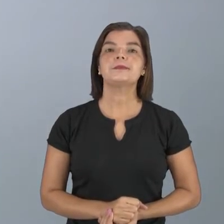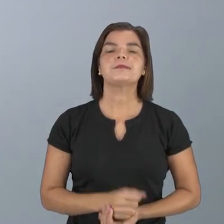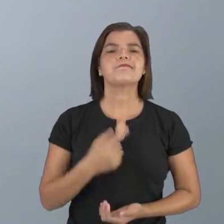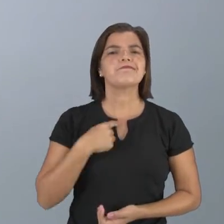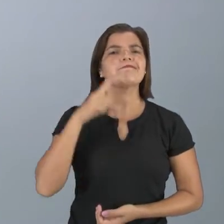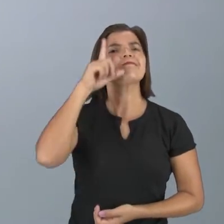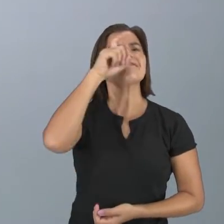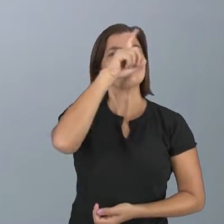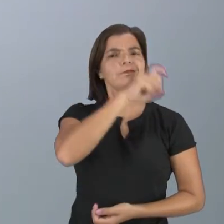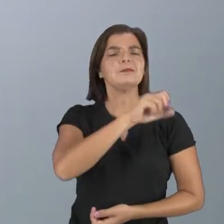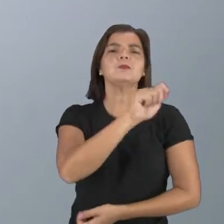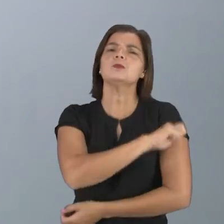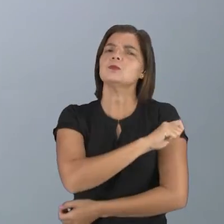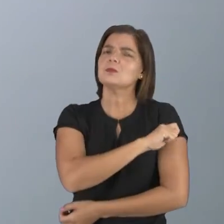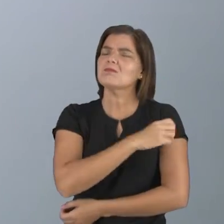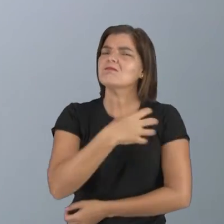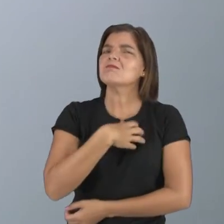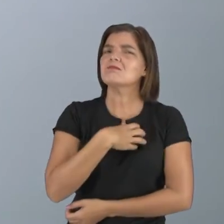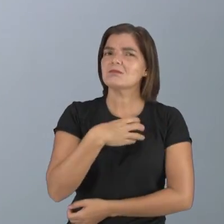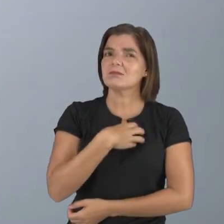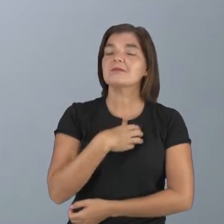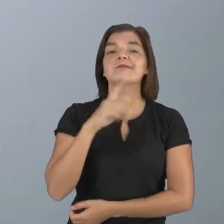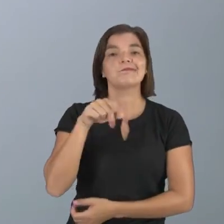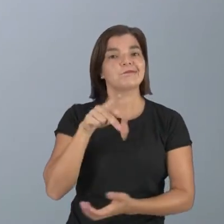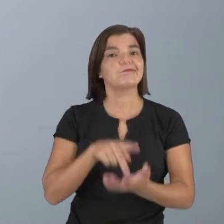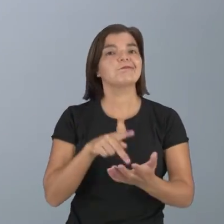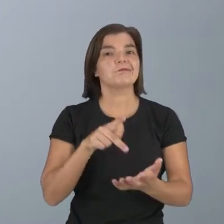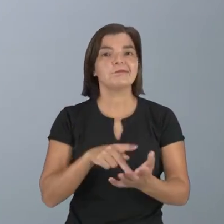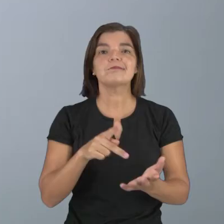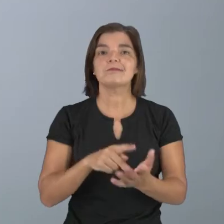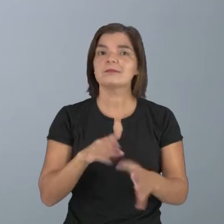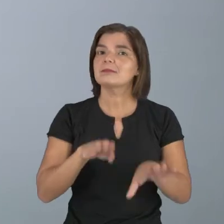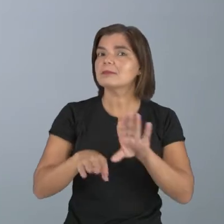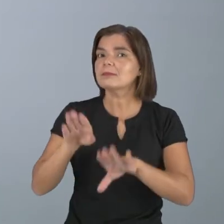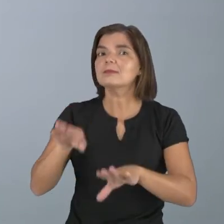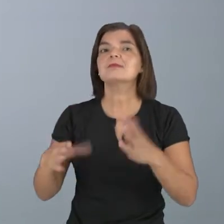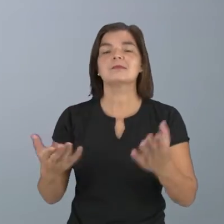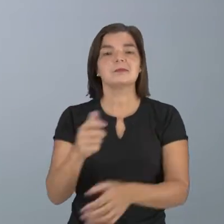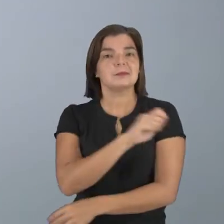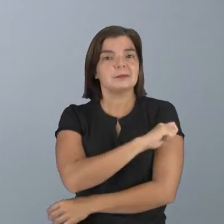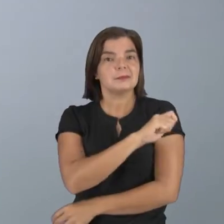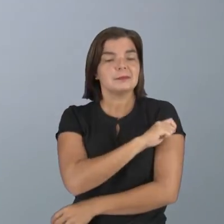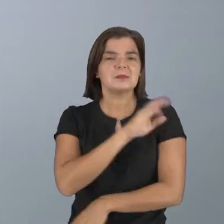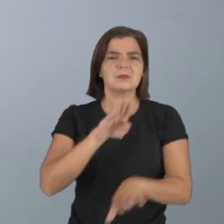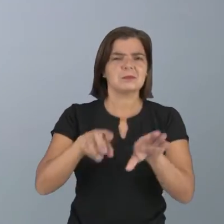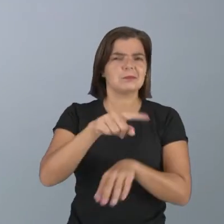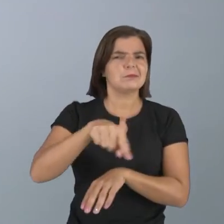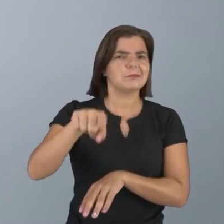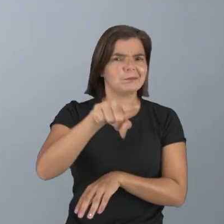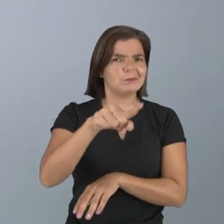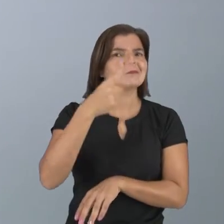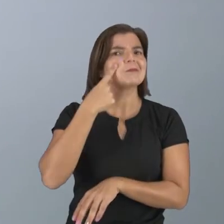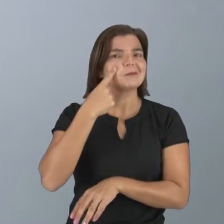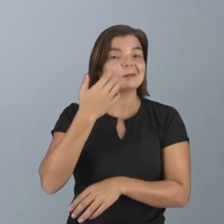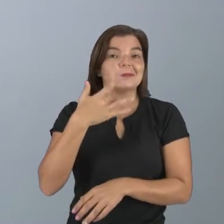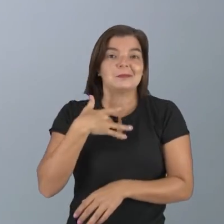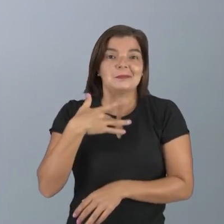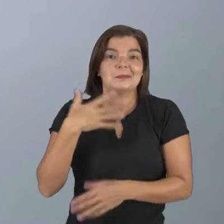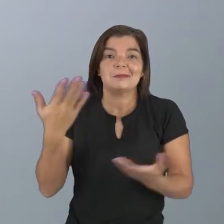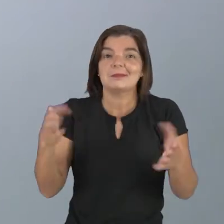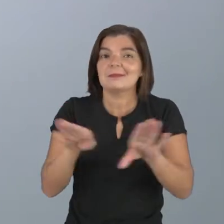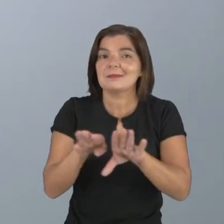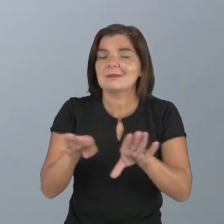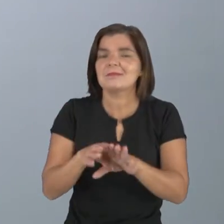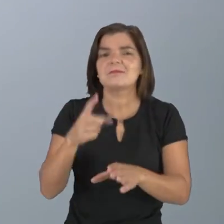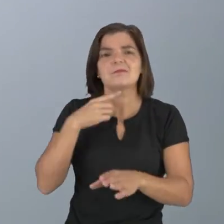Uma dificuldade que os alunos sentem muito e é uma realidade em boa parte dos alunos, talvez você se identifique com isso, é